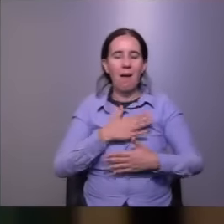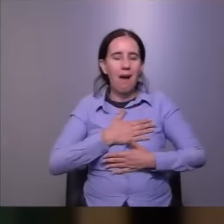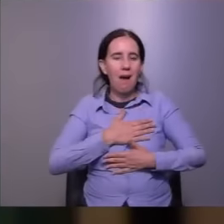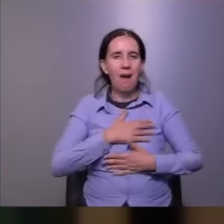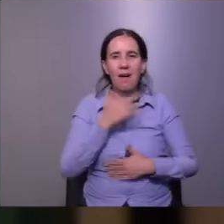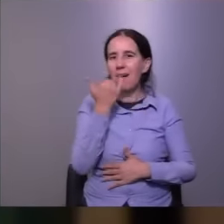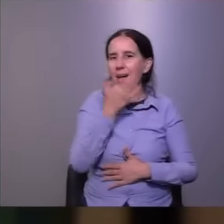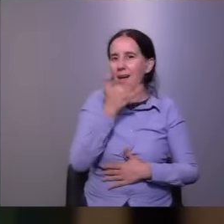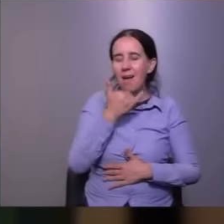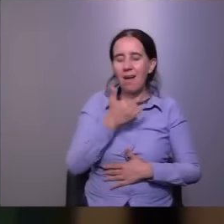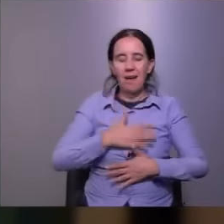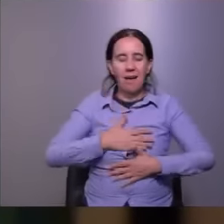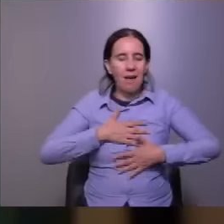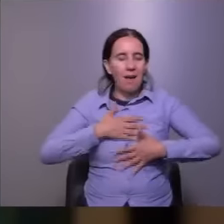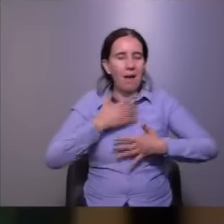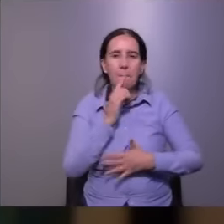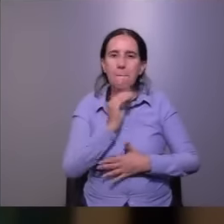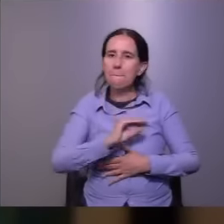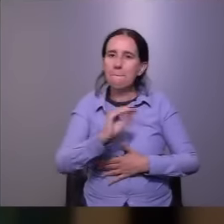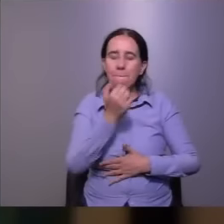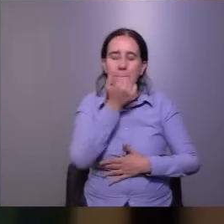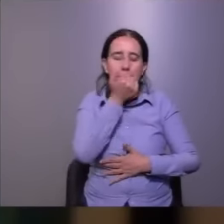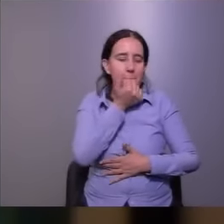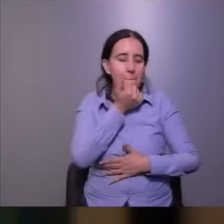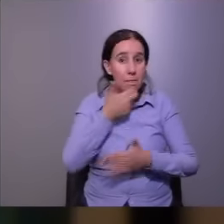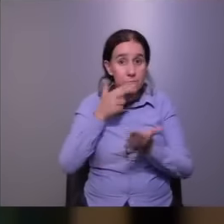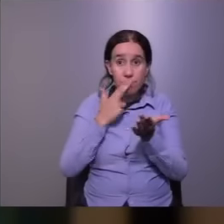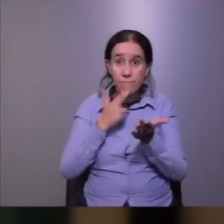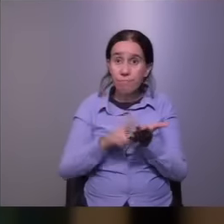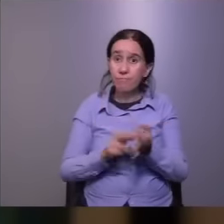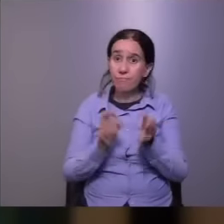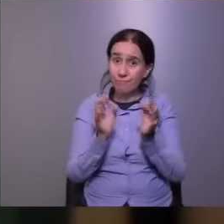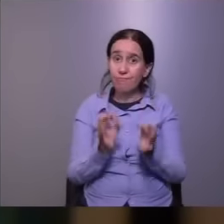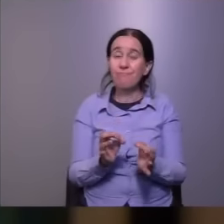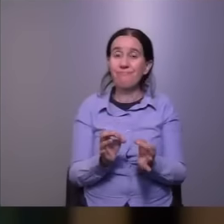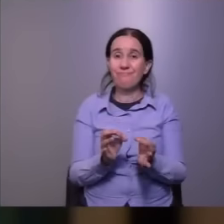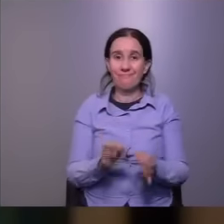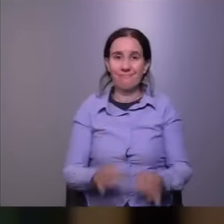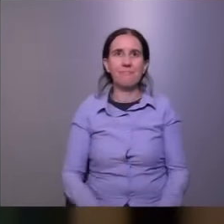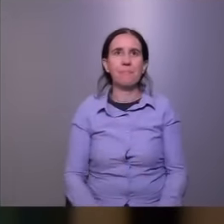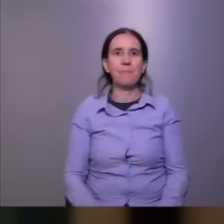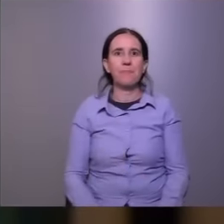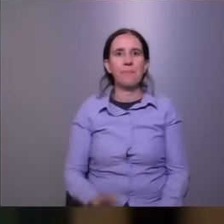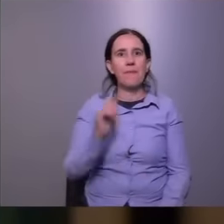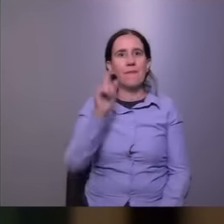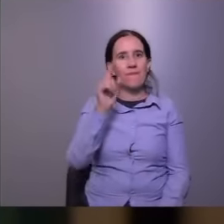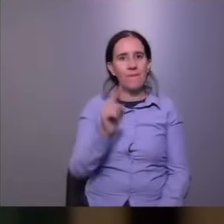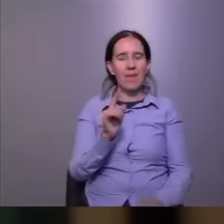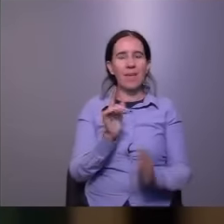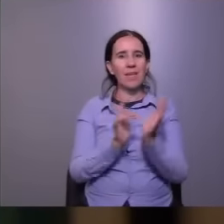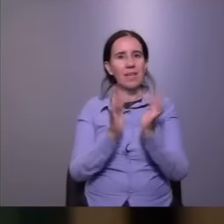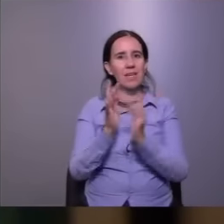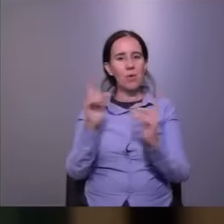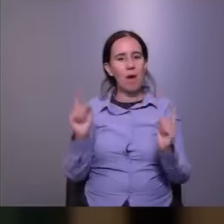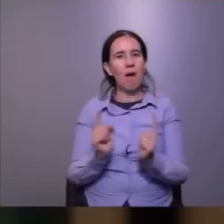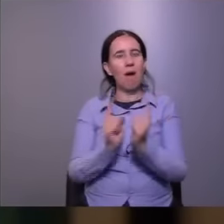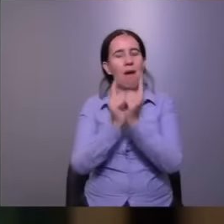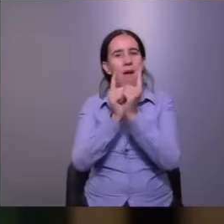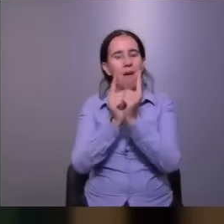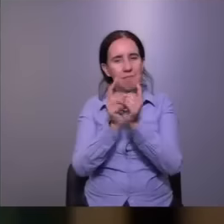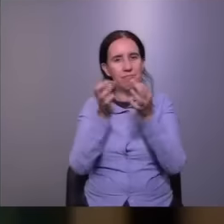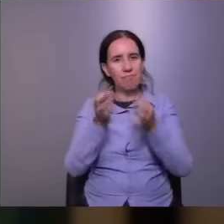mãe. Nesse encontro, tudo se enche de uma alegria íntima, silenciosa, exultante e contida, mas